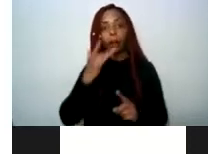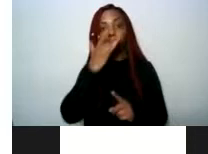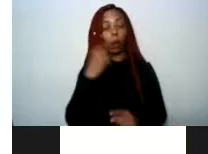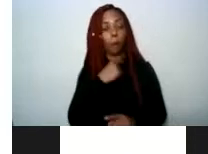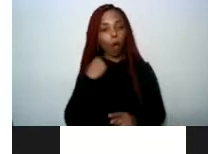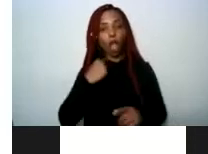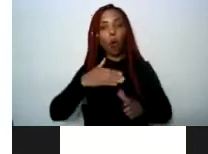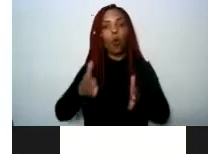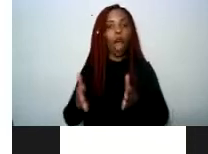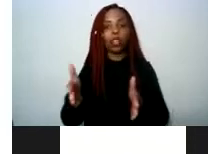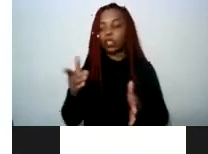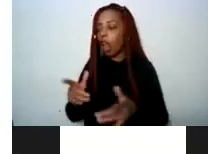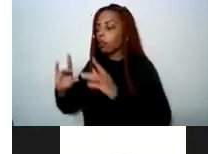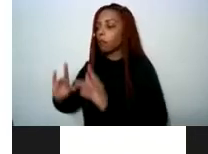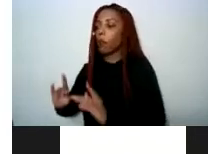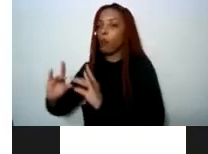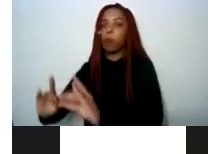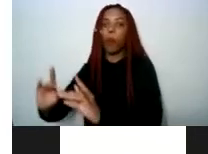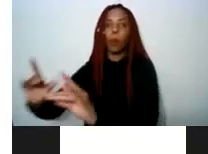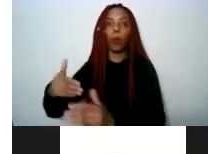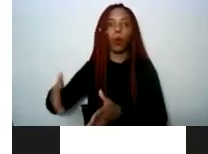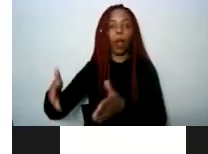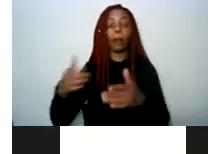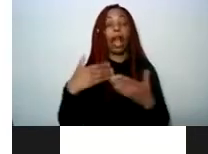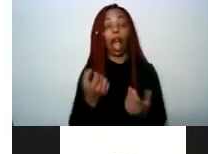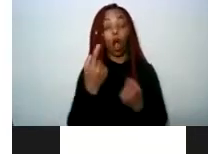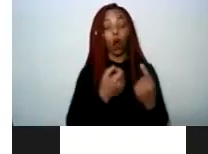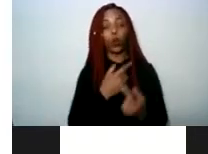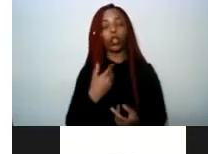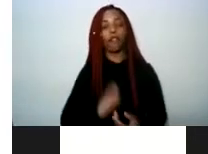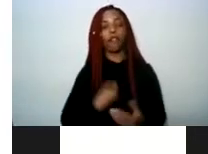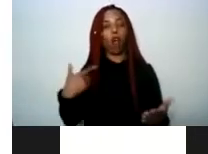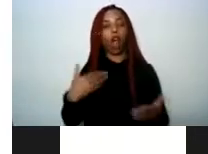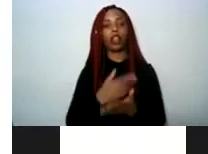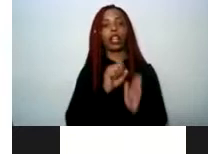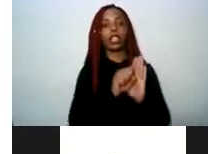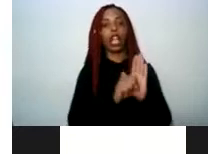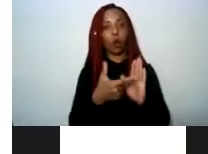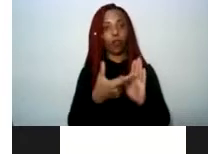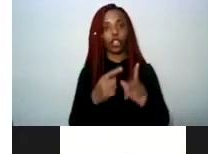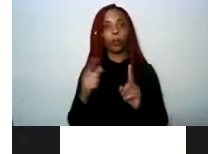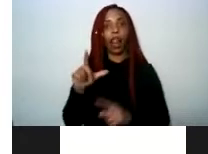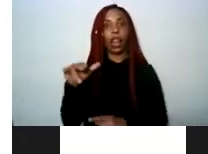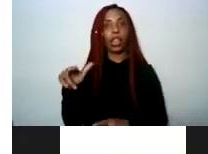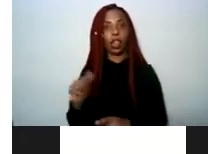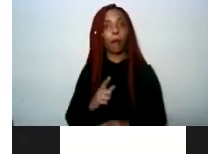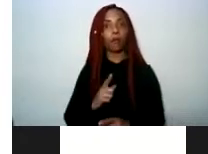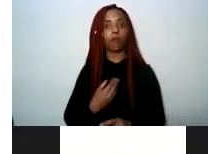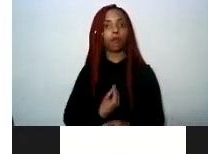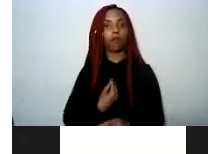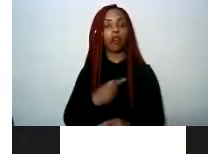percebeu que alguns exemplares que sobreviveram até o século XX quando Lina estava ainda na Itália já estavam sem os